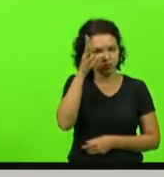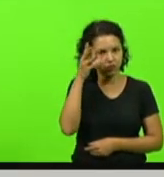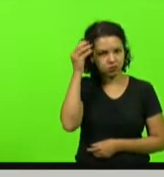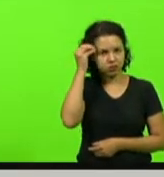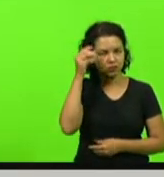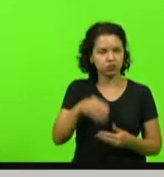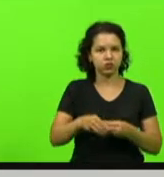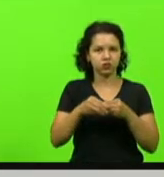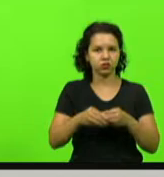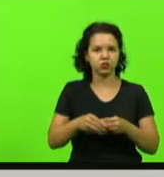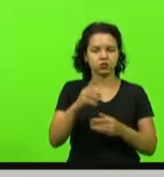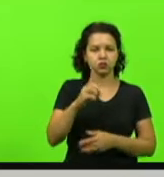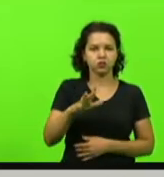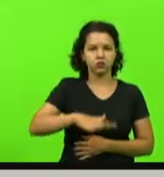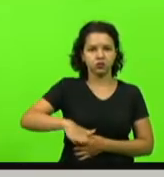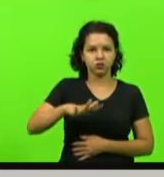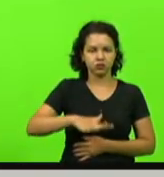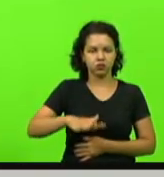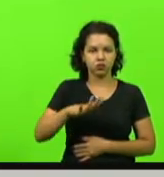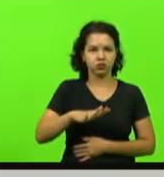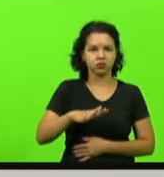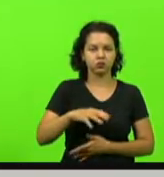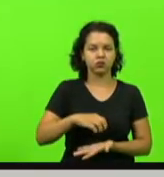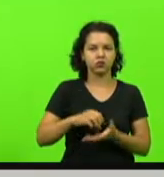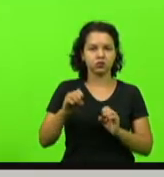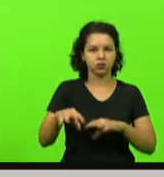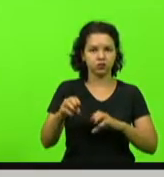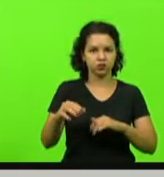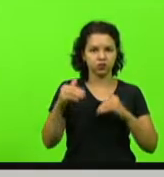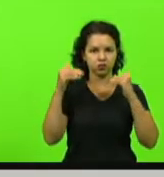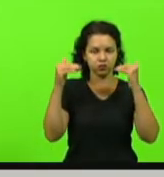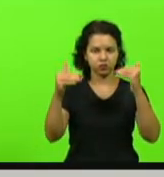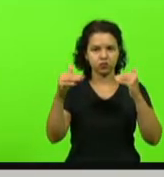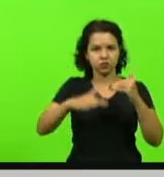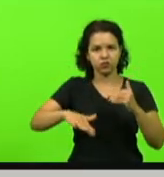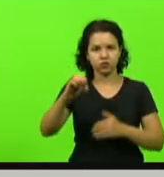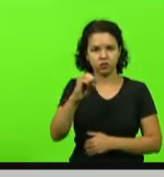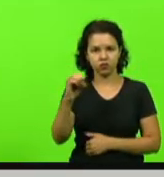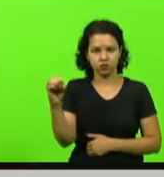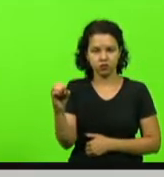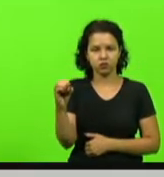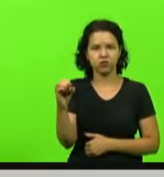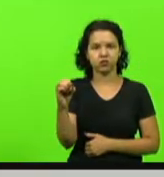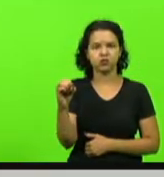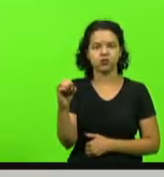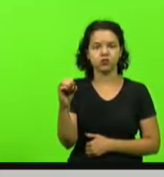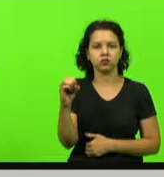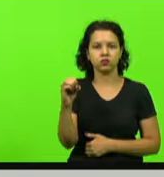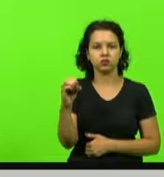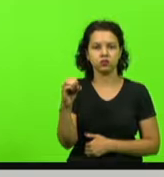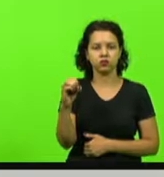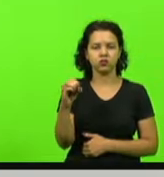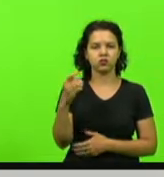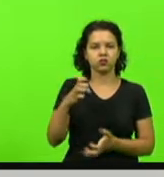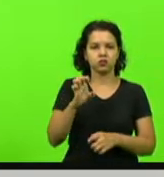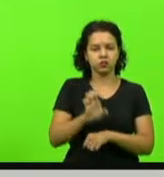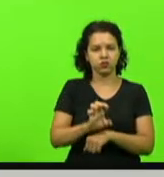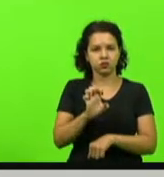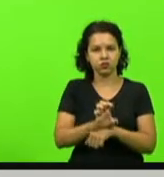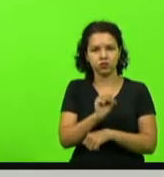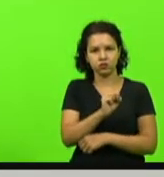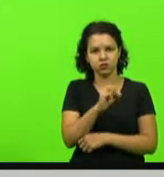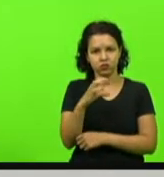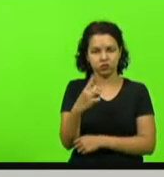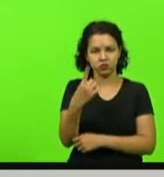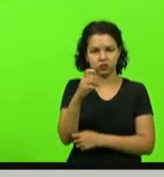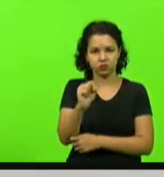do Centro de Educação Superior do Oeste da Universidade do Estado de Santa Catarina, pelos seus